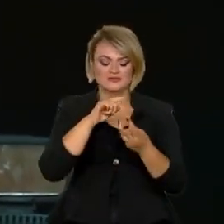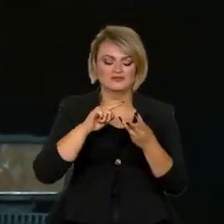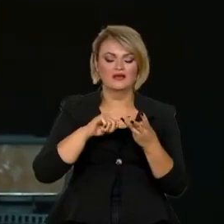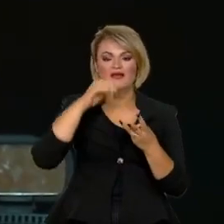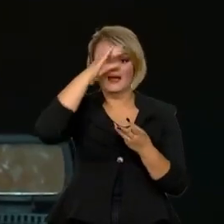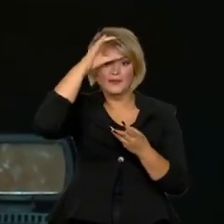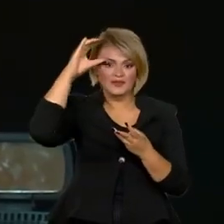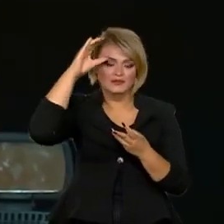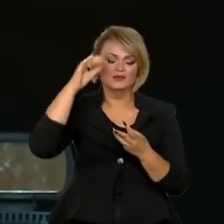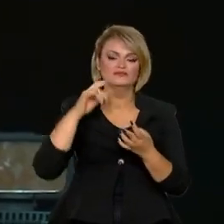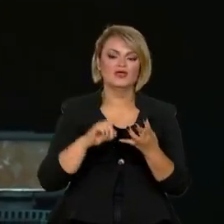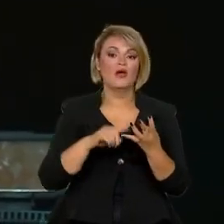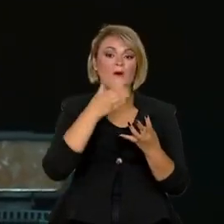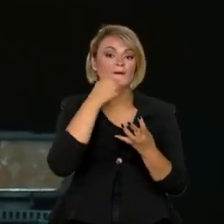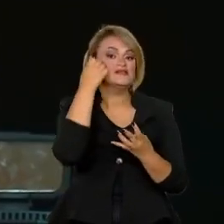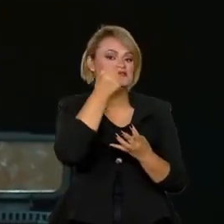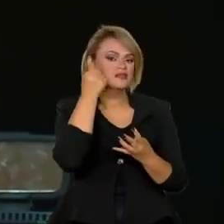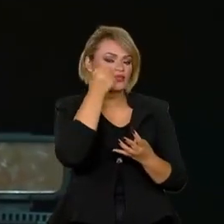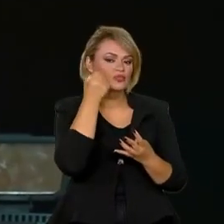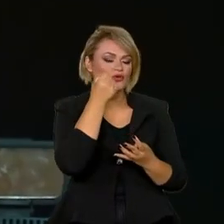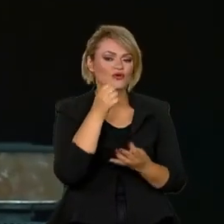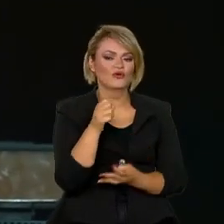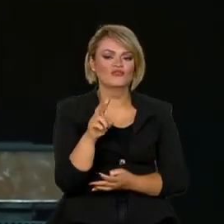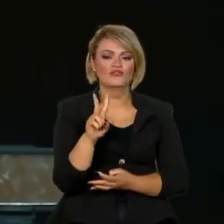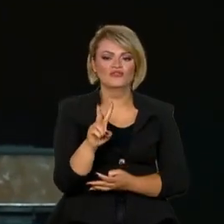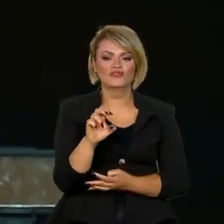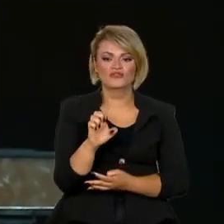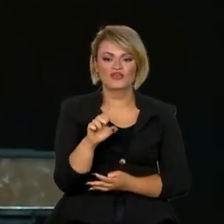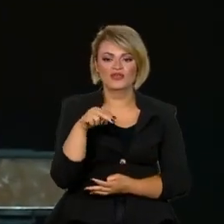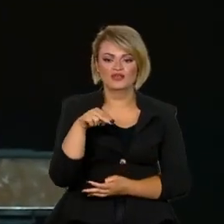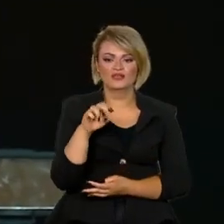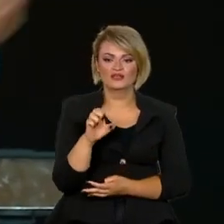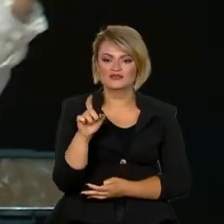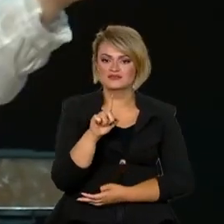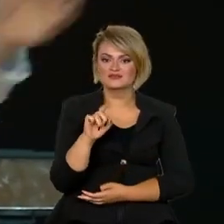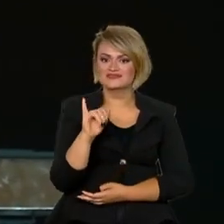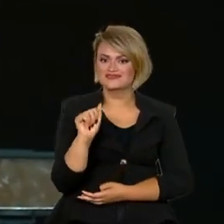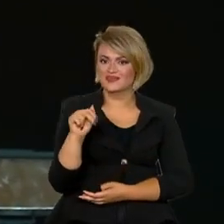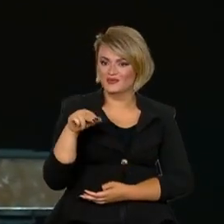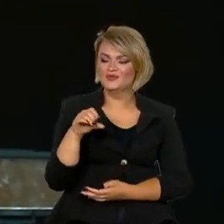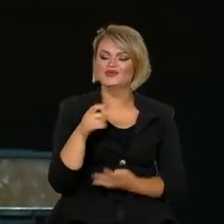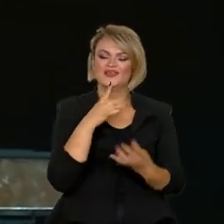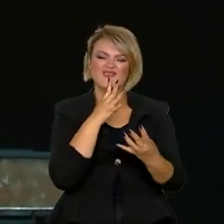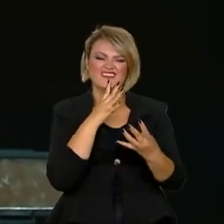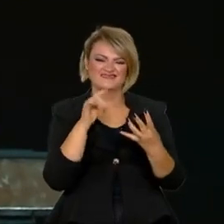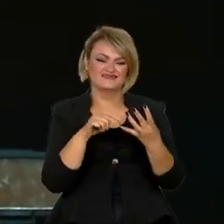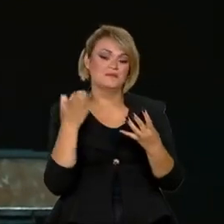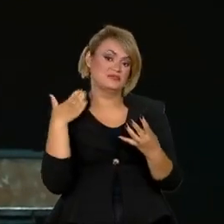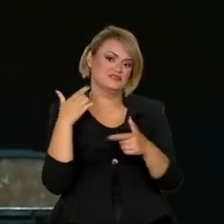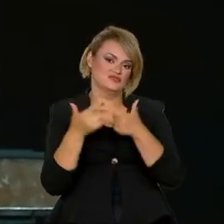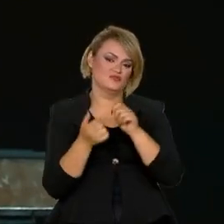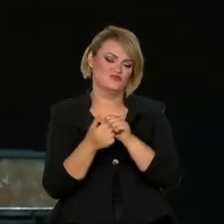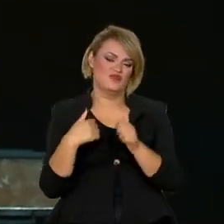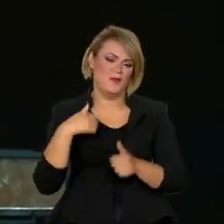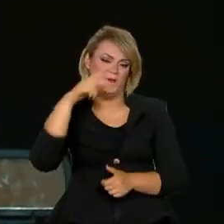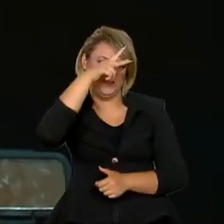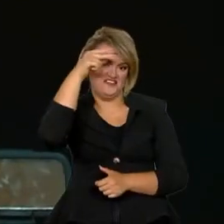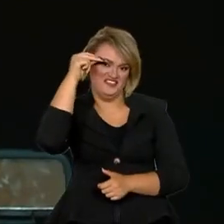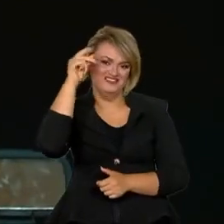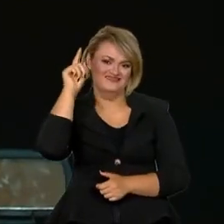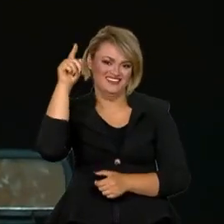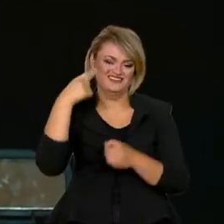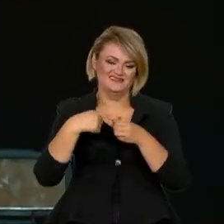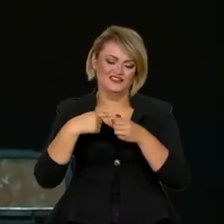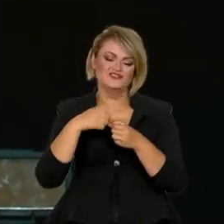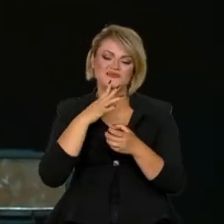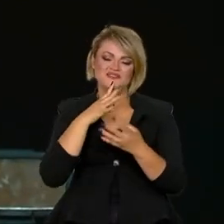Santana, o senador veneziano Vital do Rego, com quem também, quando era prefeito de Campina